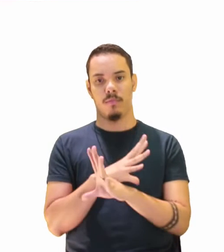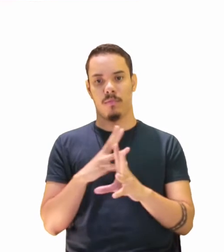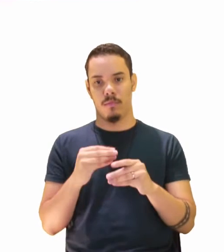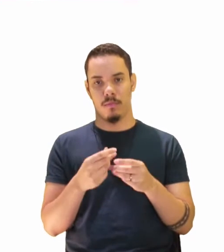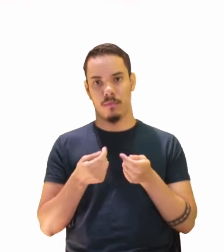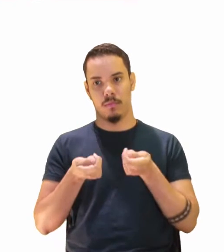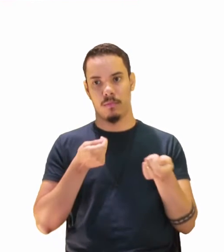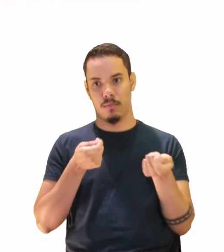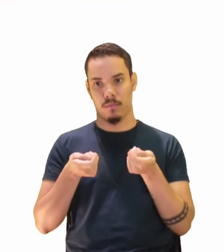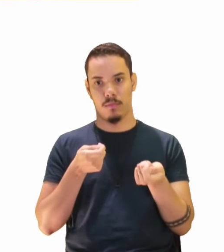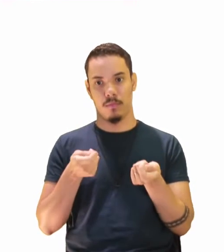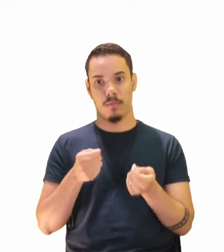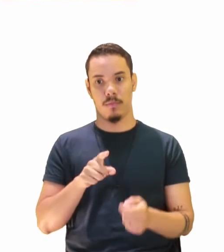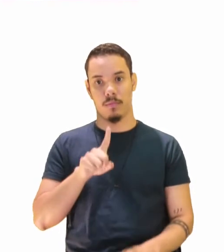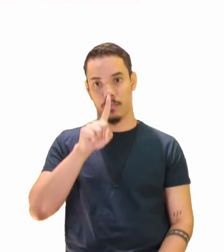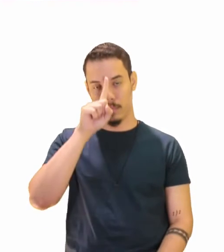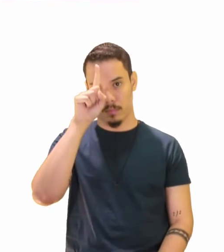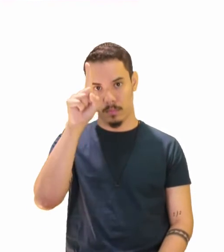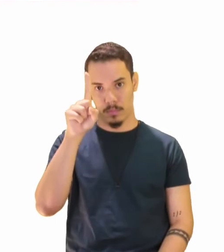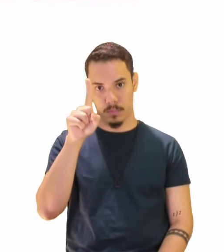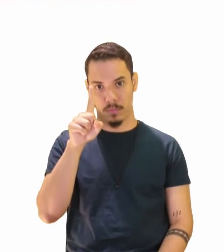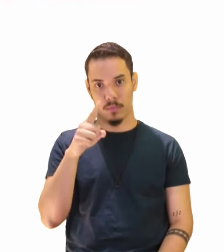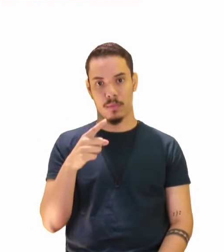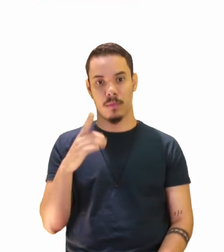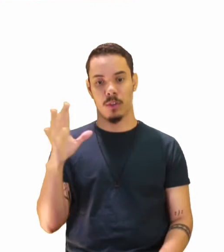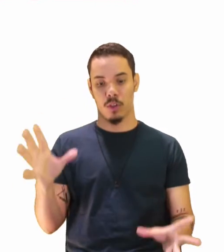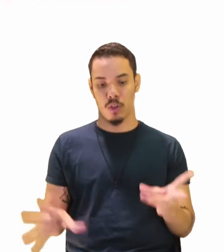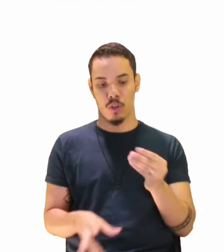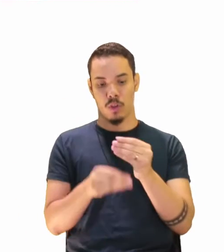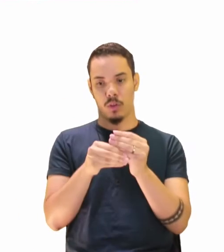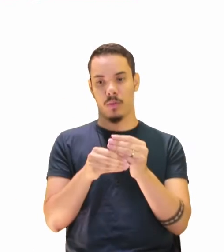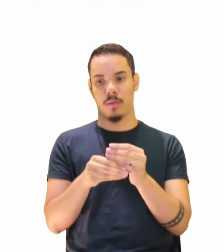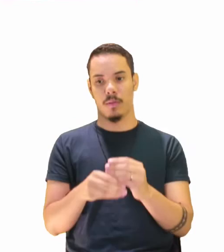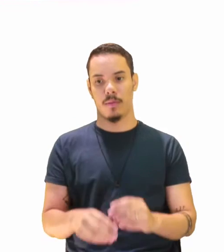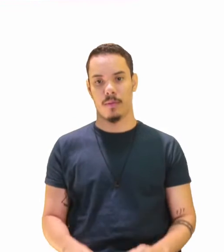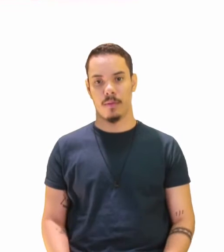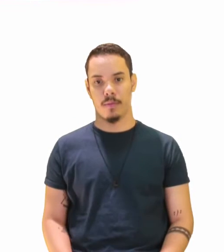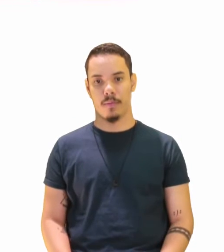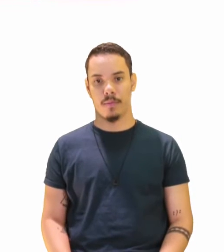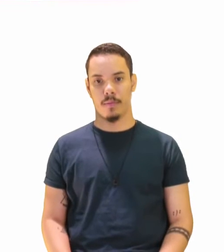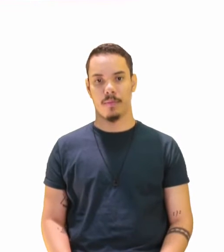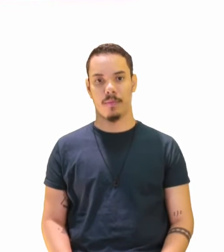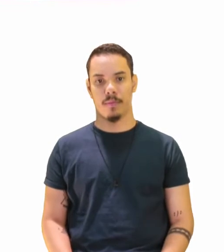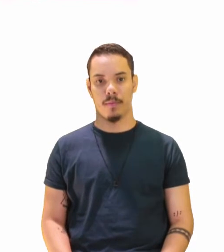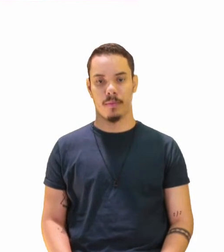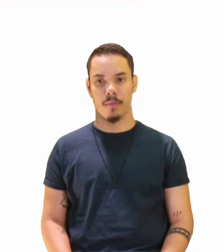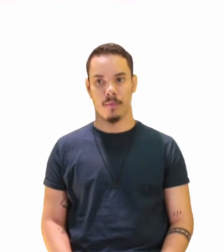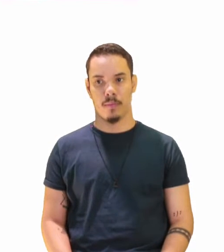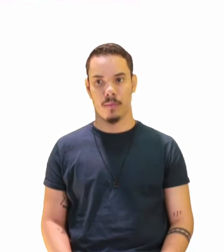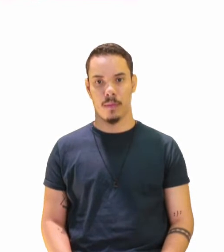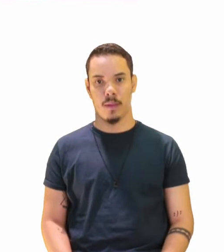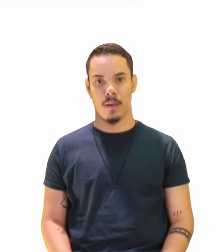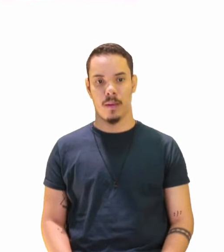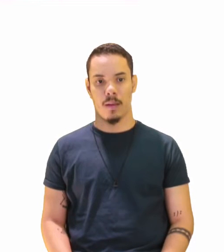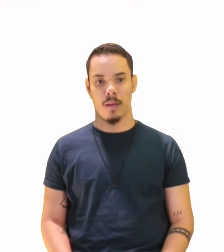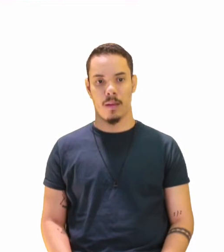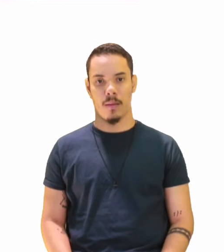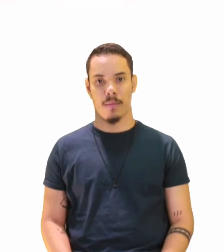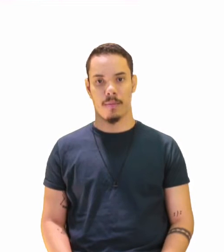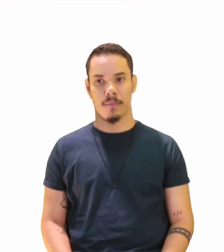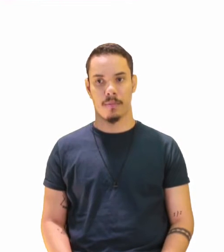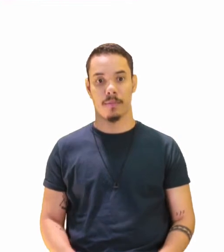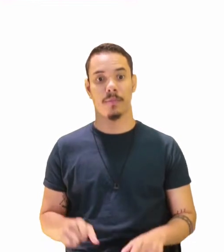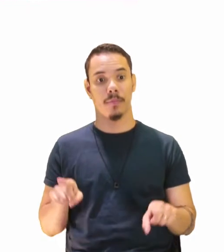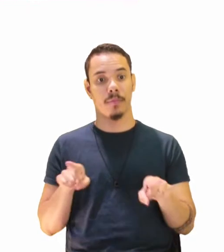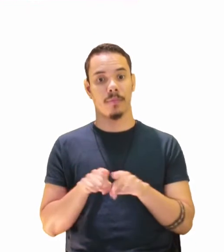bom? Dá ideia de quê? Soma. Mais outra aqui, agora no trechinho,